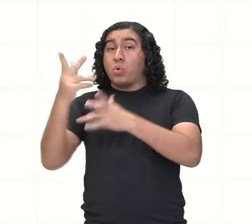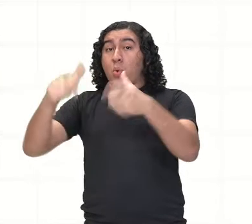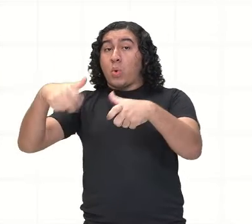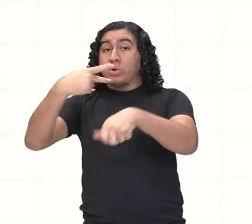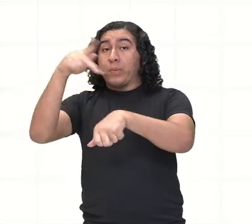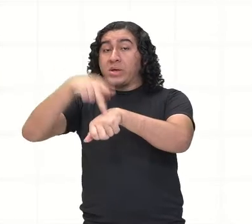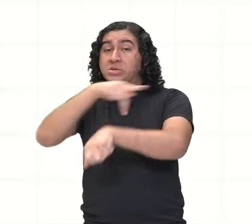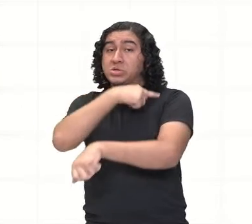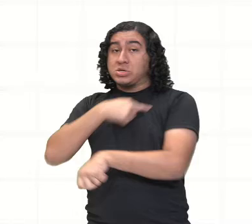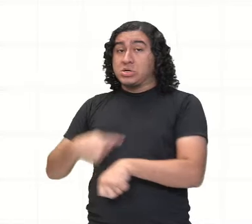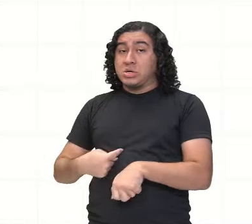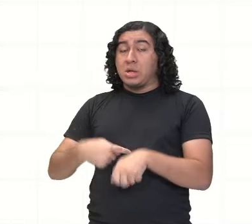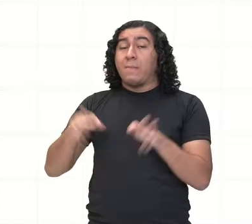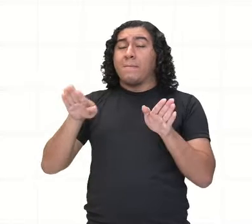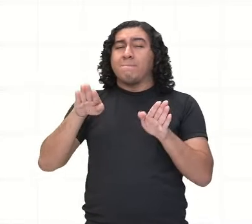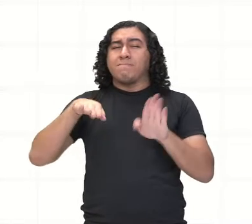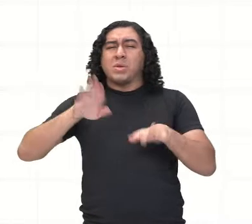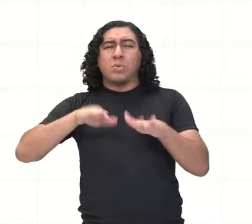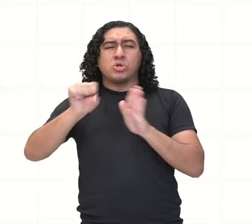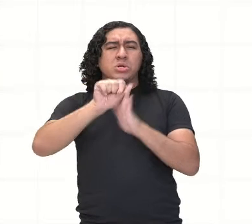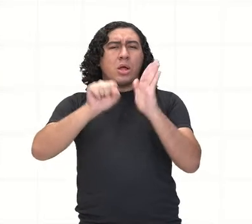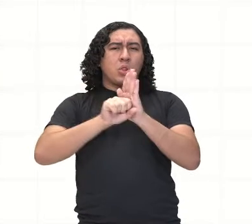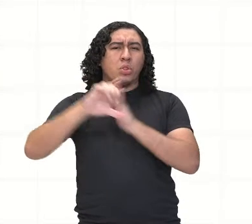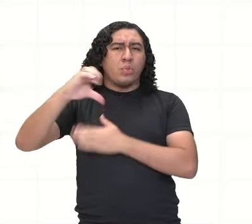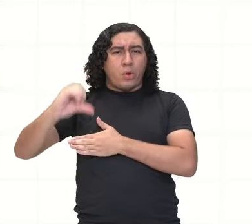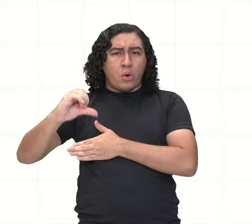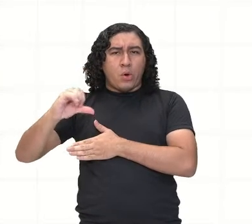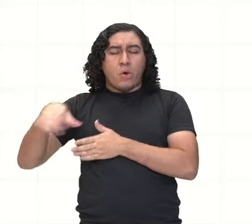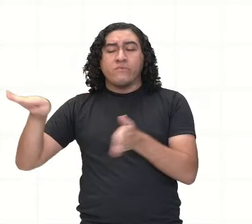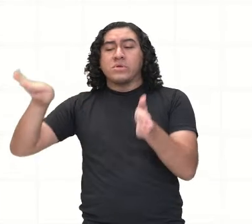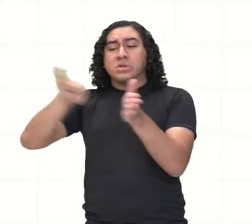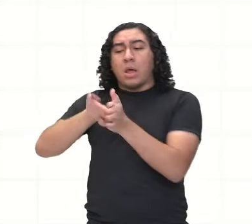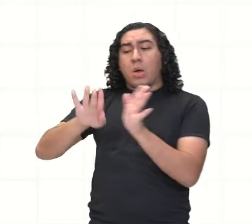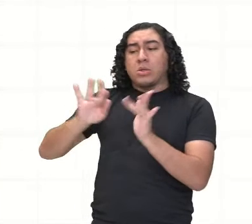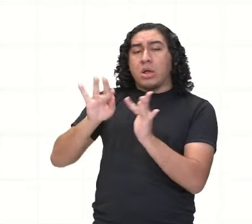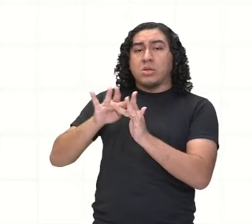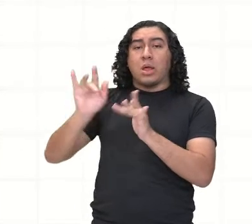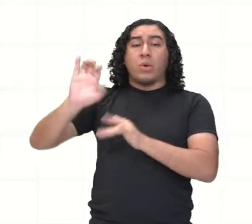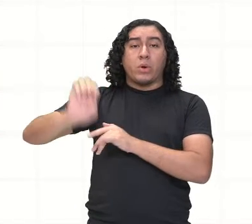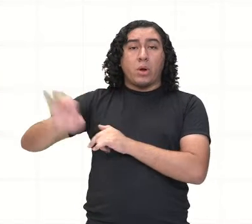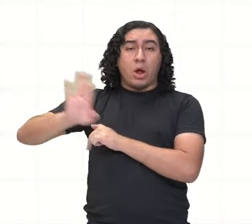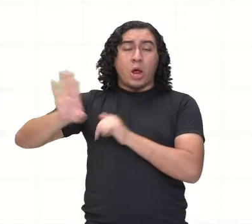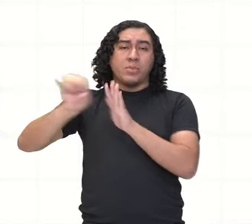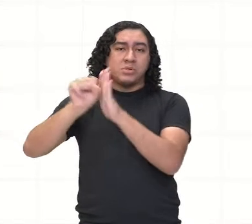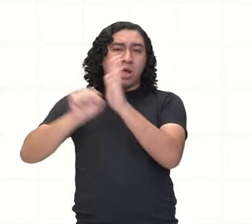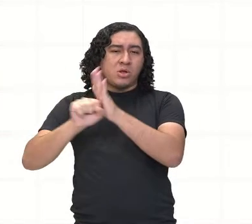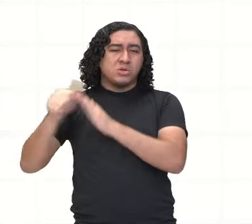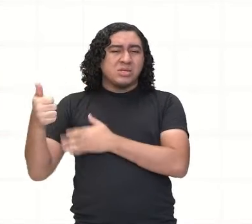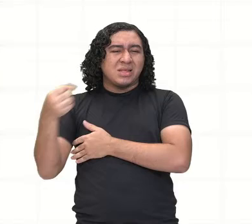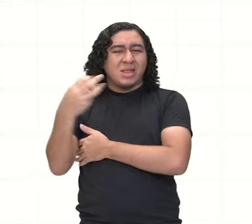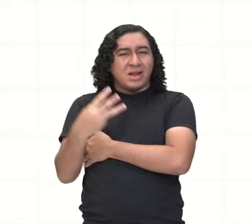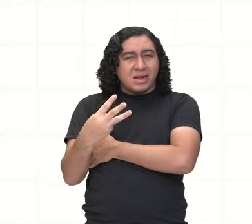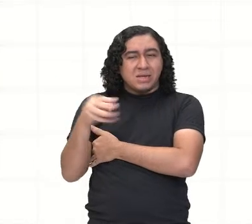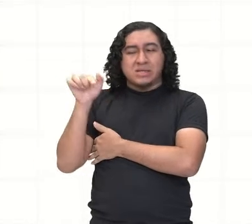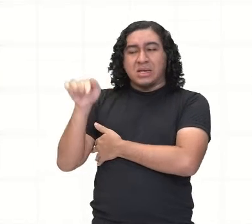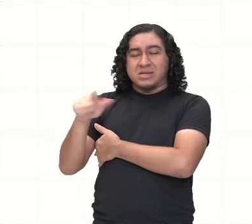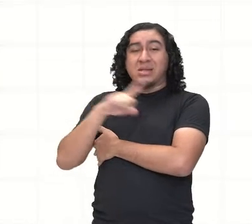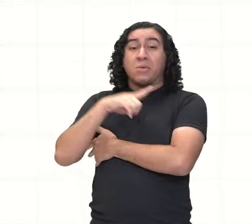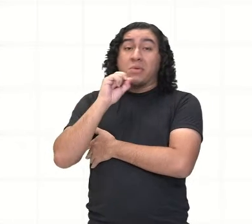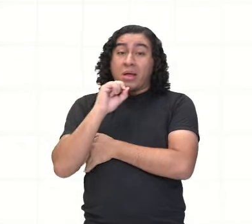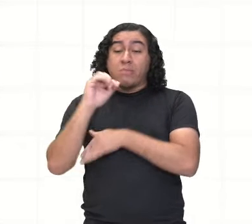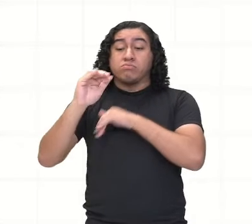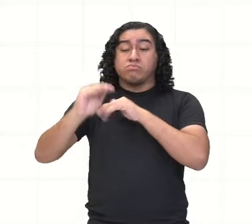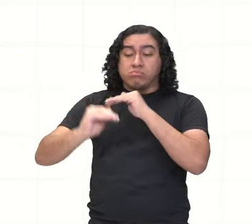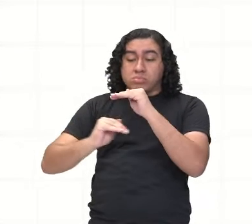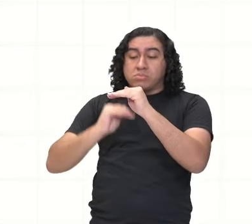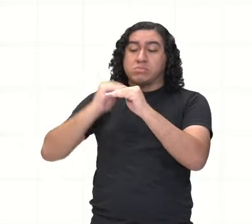mais ou menos do século IX, que vai chegar na Europa por volta do século XIII, ali na Idade Média. Então, eles vão aprimorando, eles